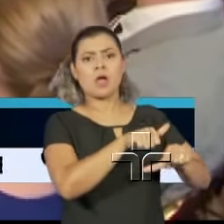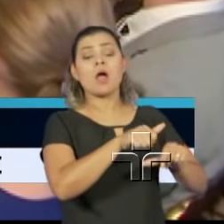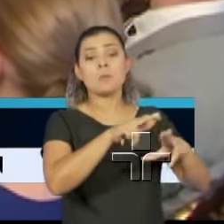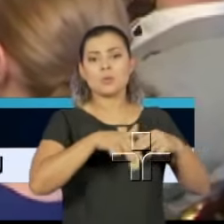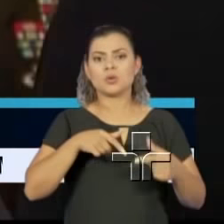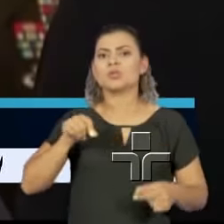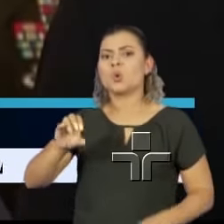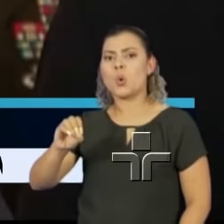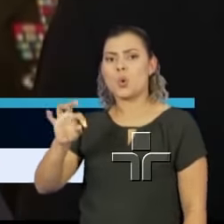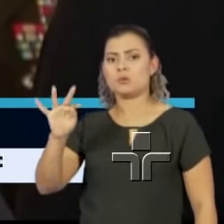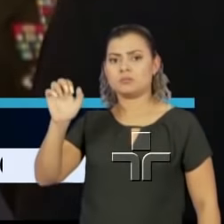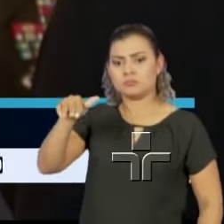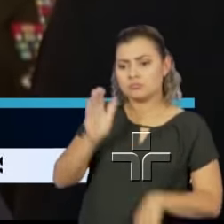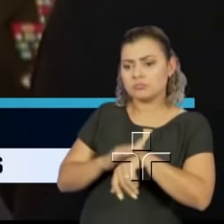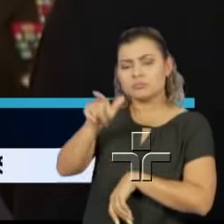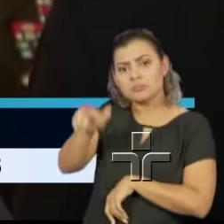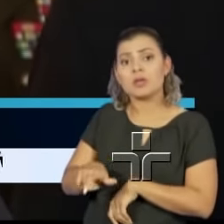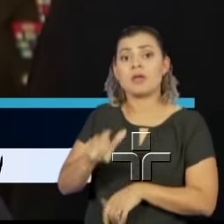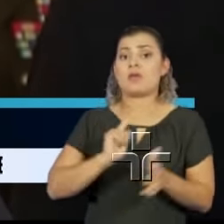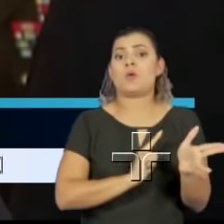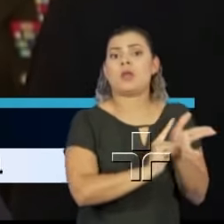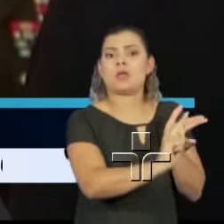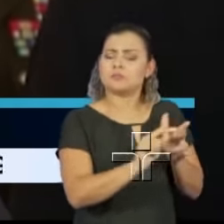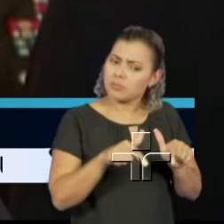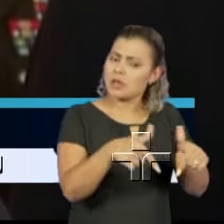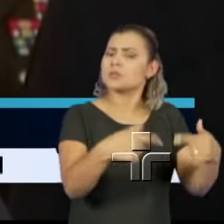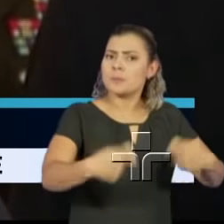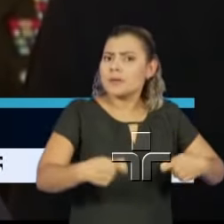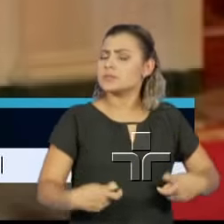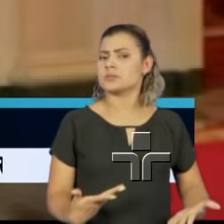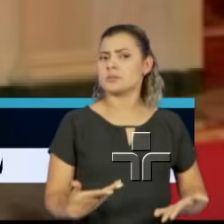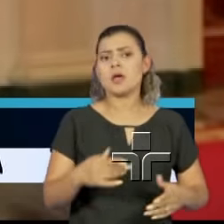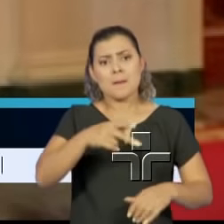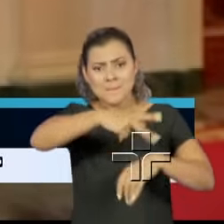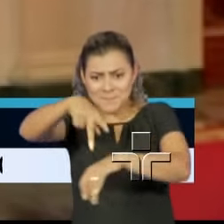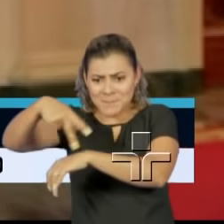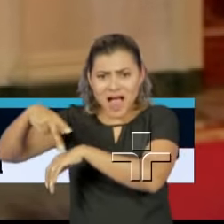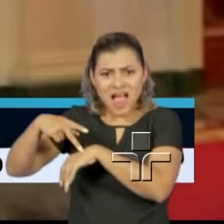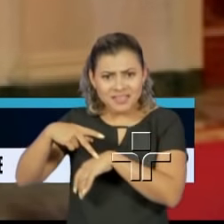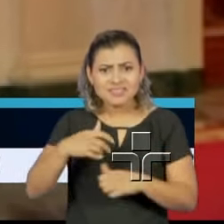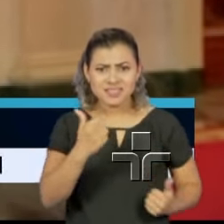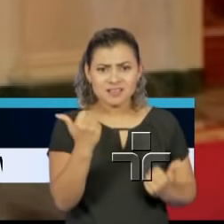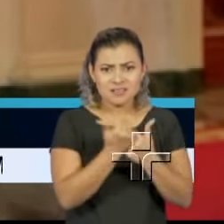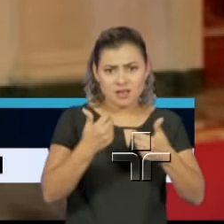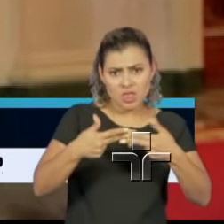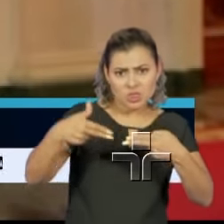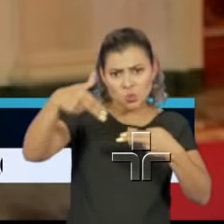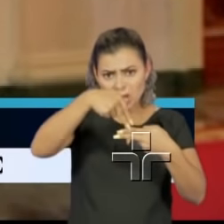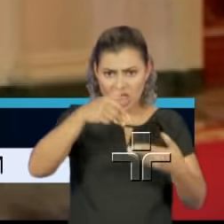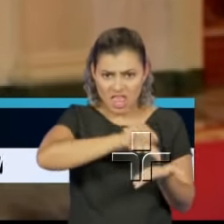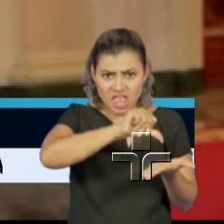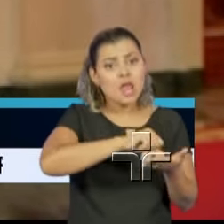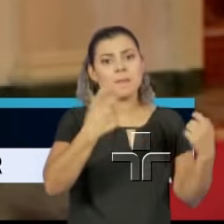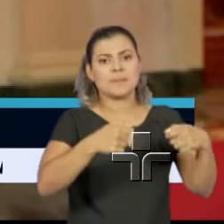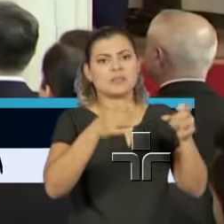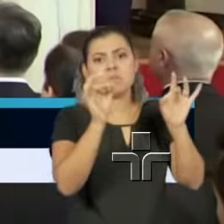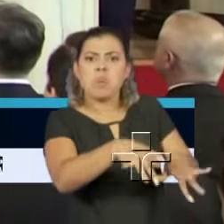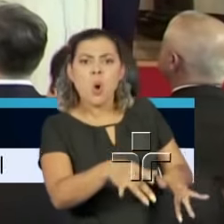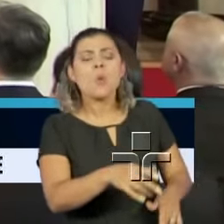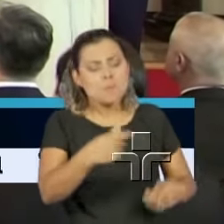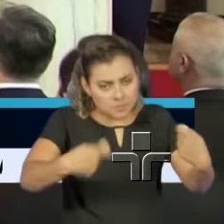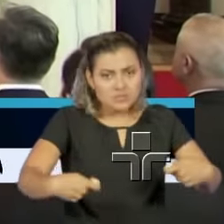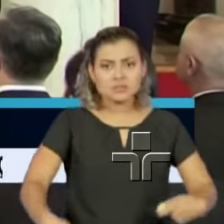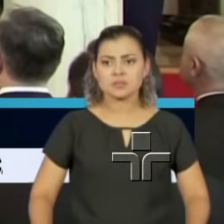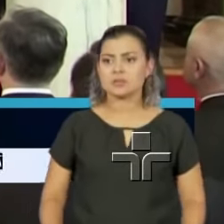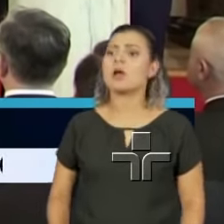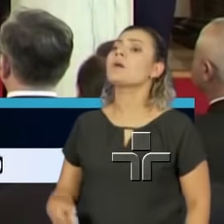mais envolvimento nas questões do Oriente Médio e disse que os países que ainda estão no acordo nuclear com o Irã devem abandoná-lo. As